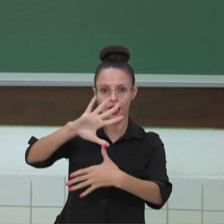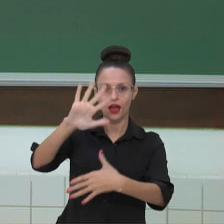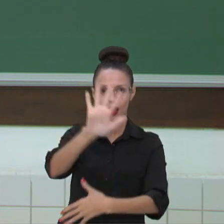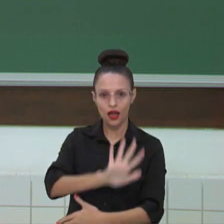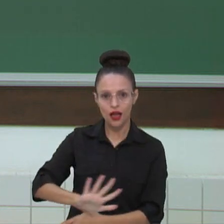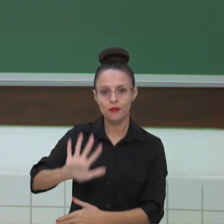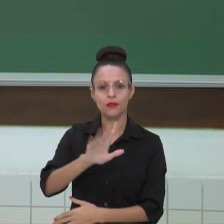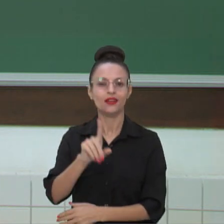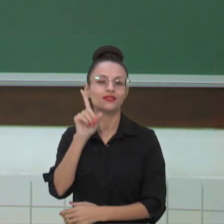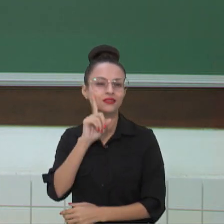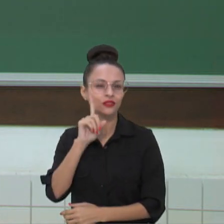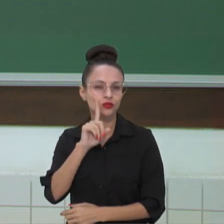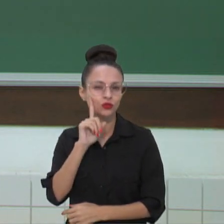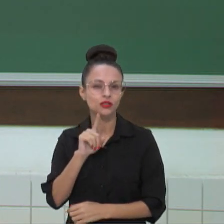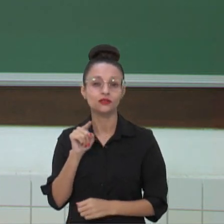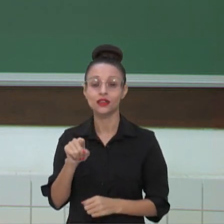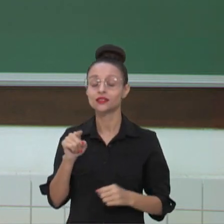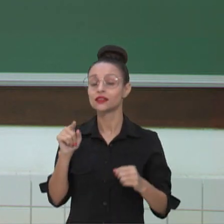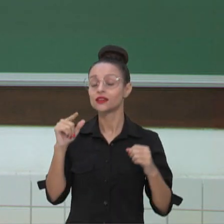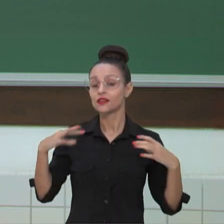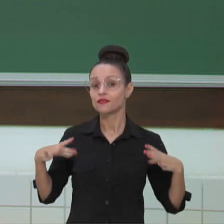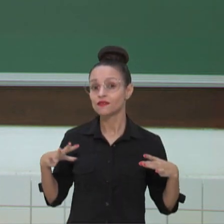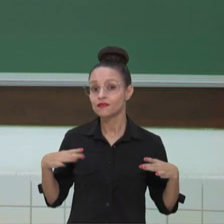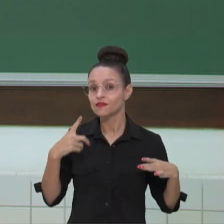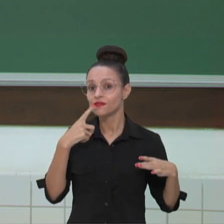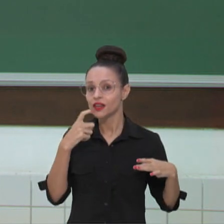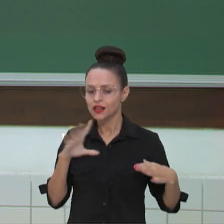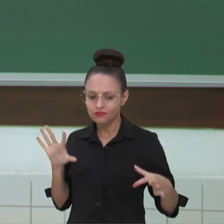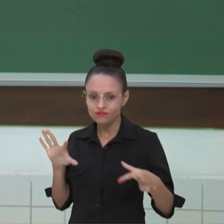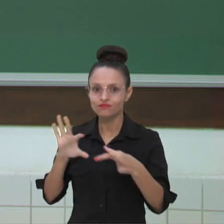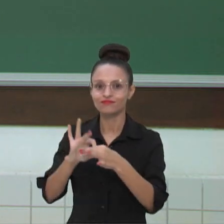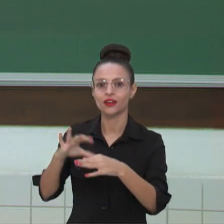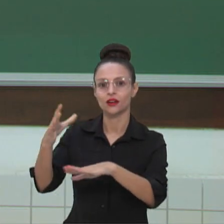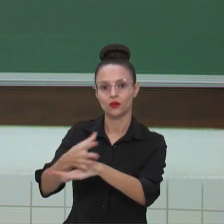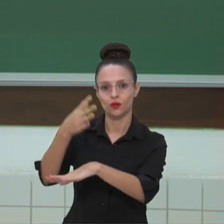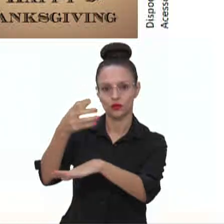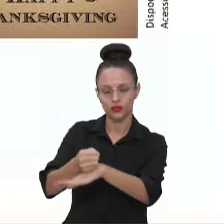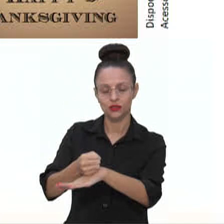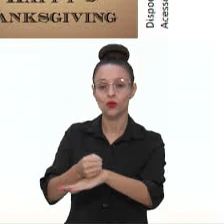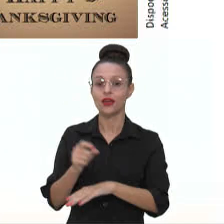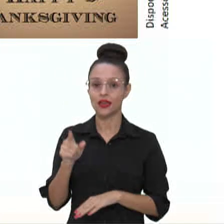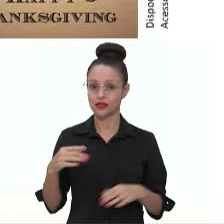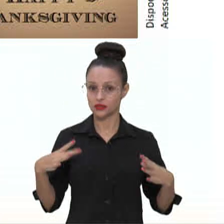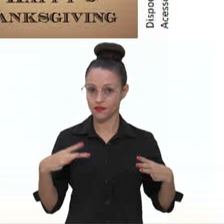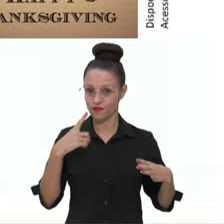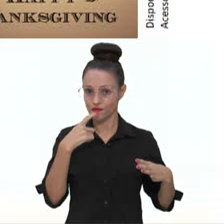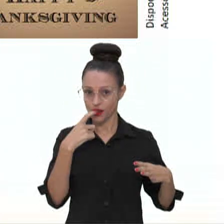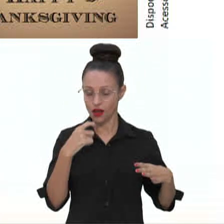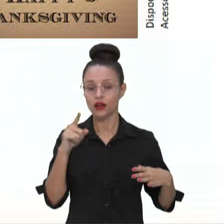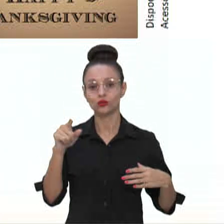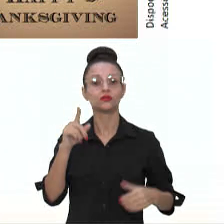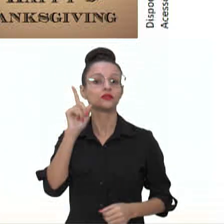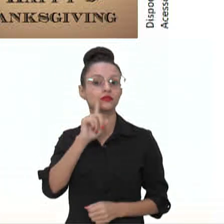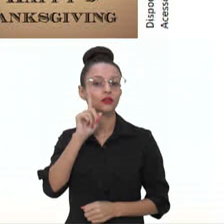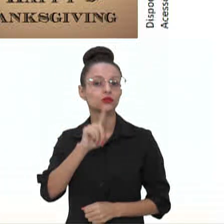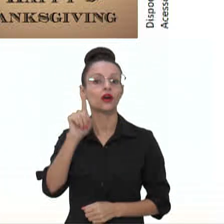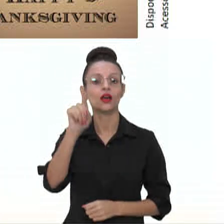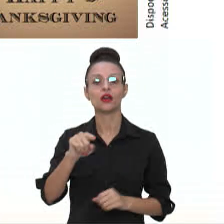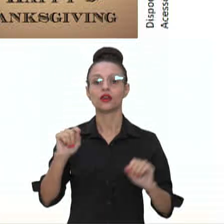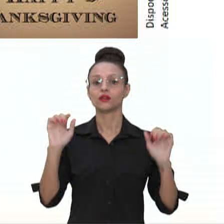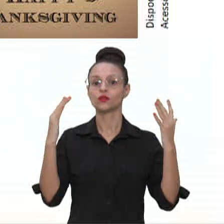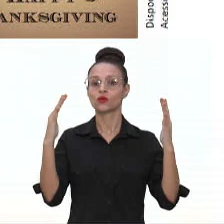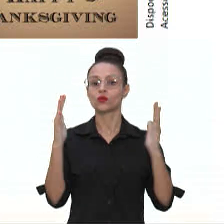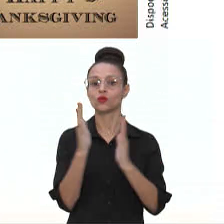esse feriado que tem tudo a ver com a colonização. Esse feriado, nos Estados Unidos, ele é comemorado